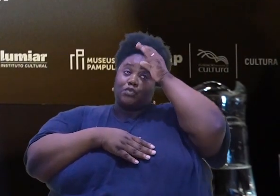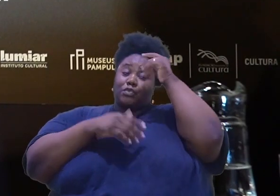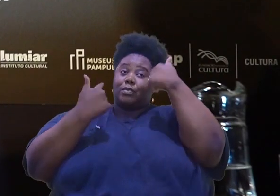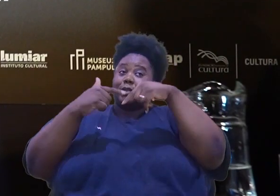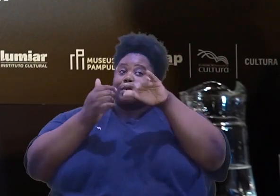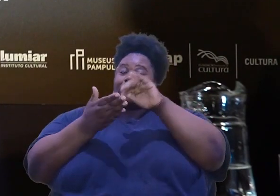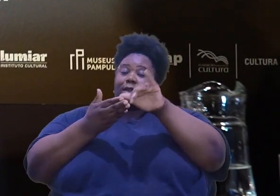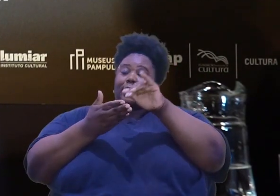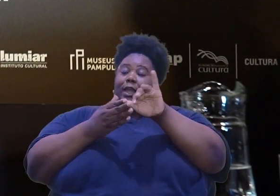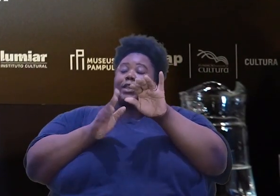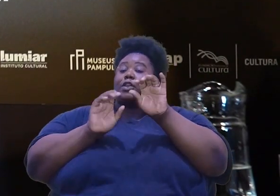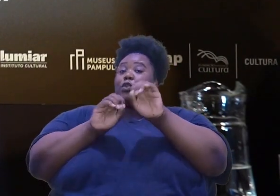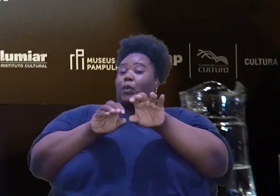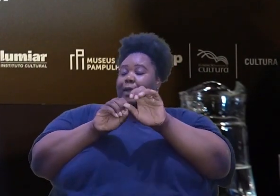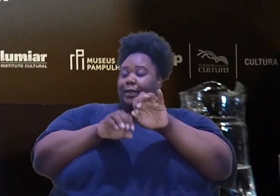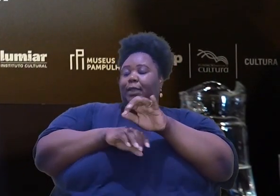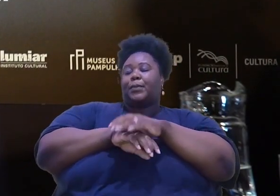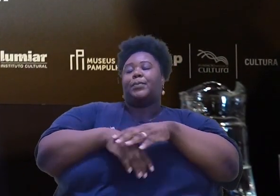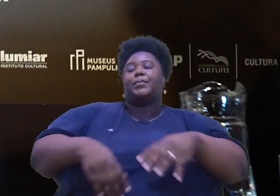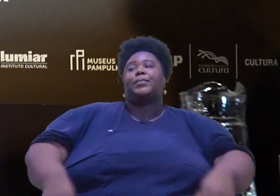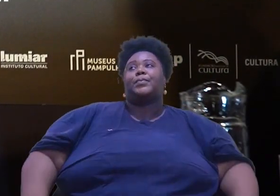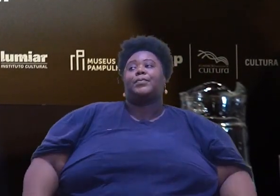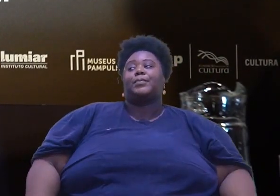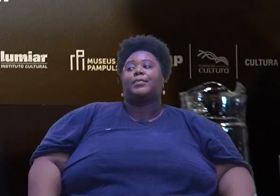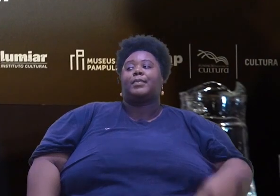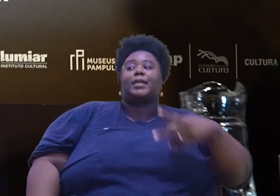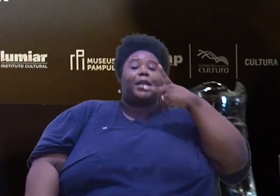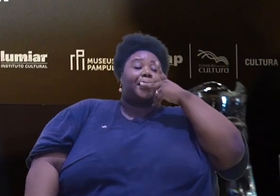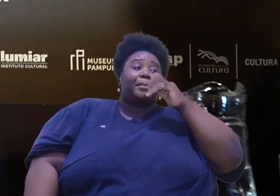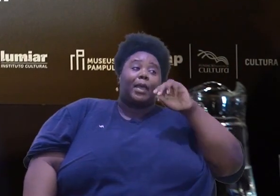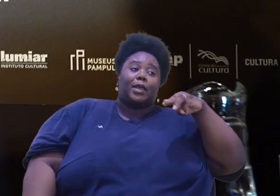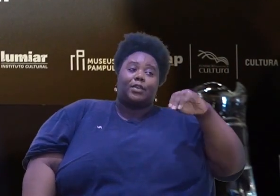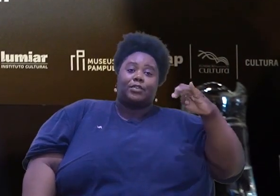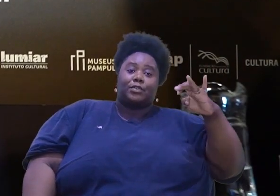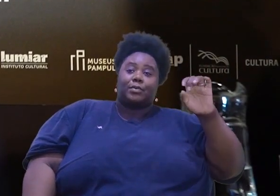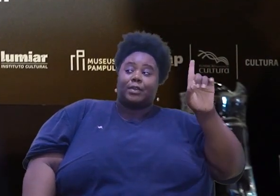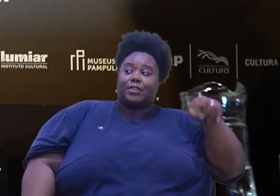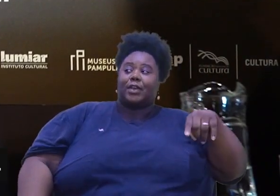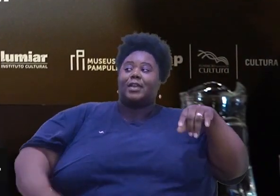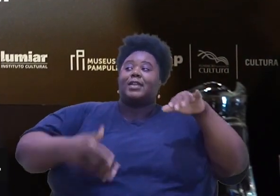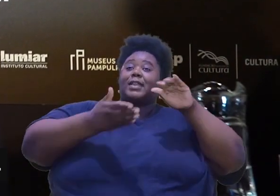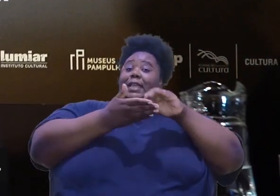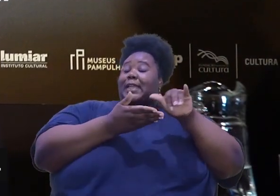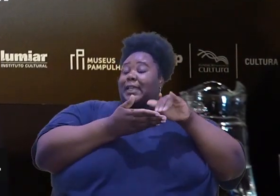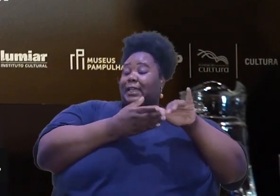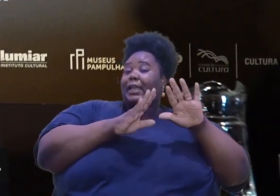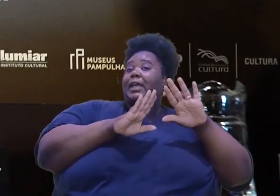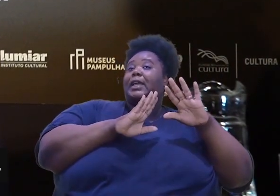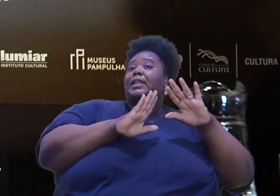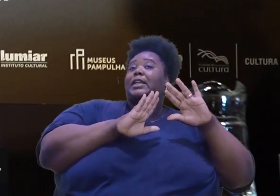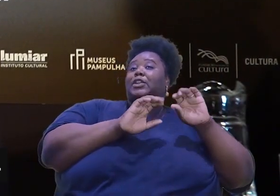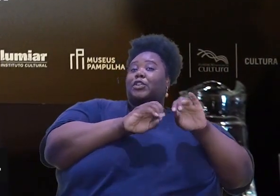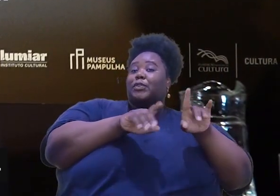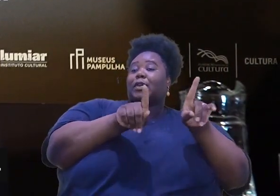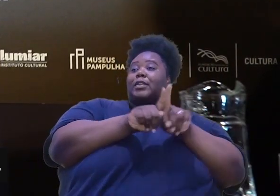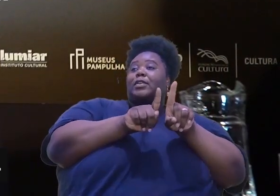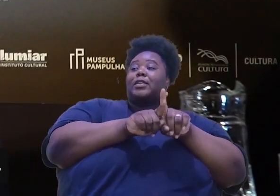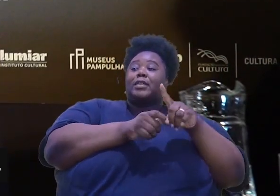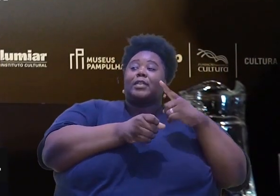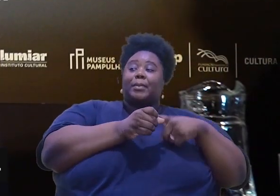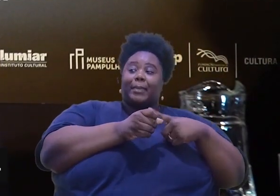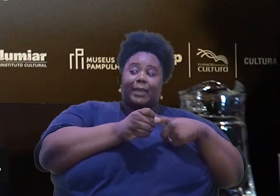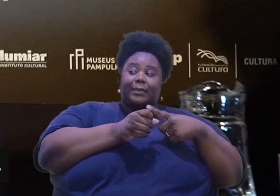de Educação, é pai de Macaé, que já foi secretária de Educação do município e